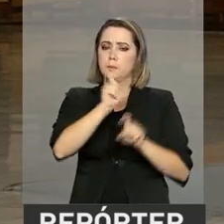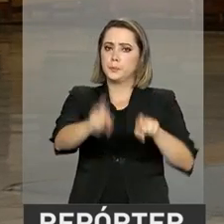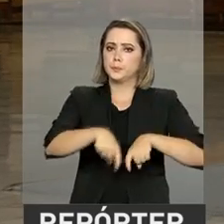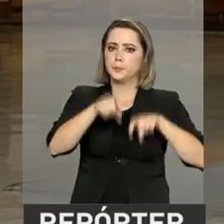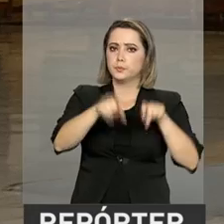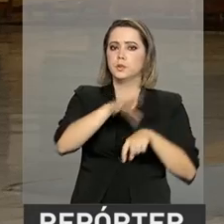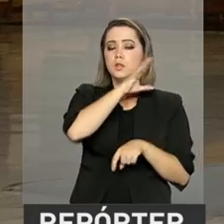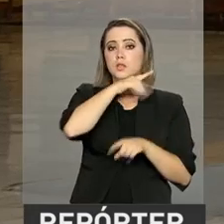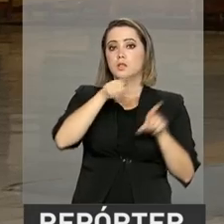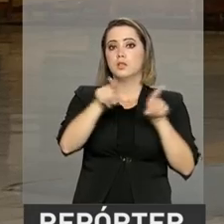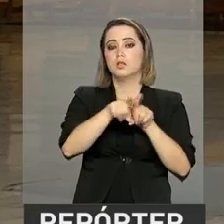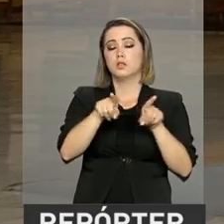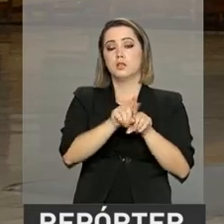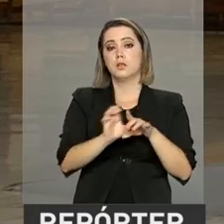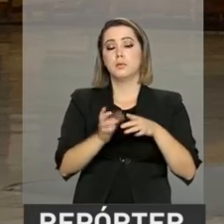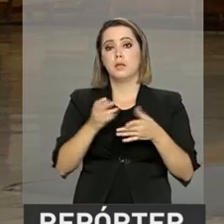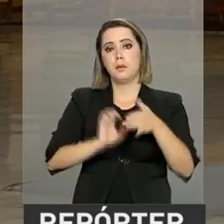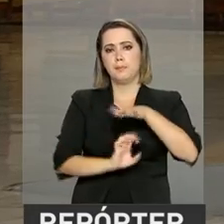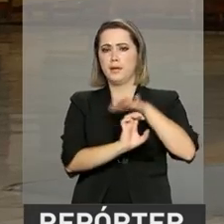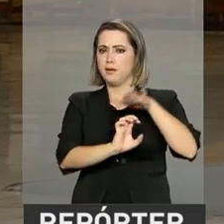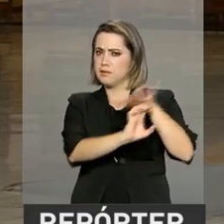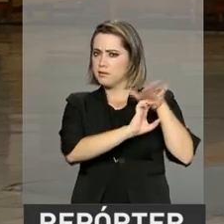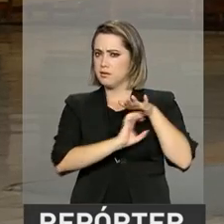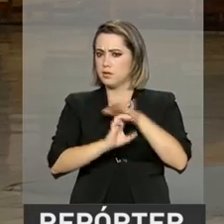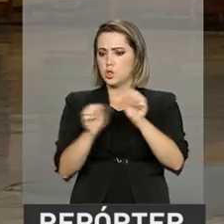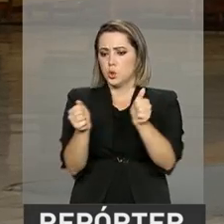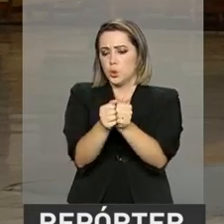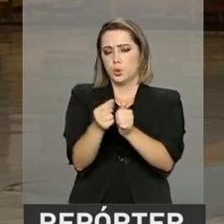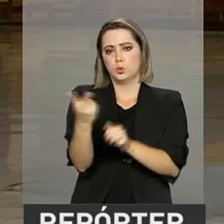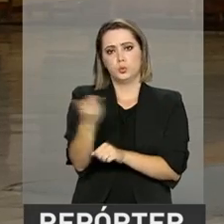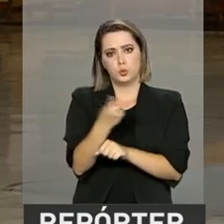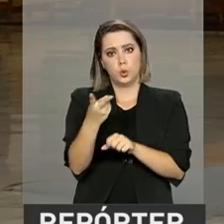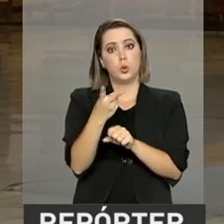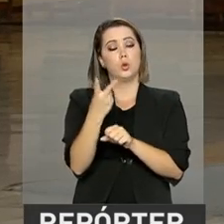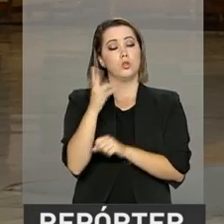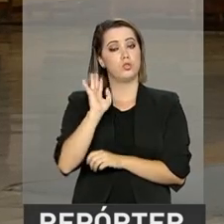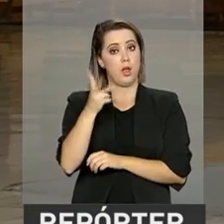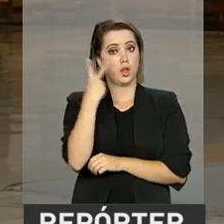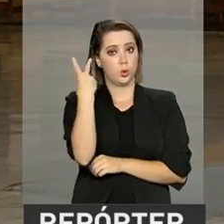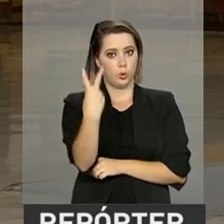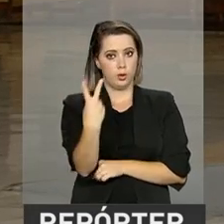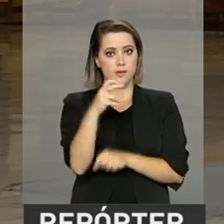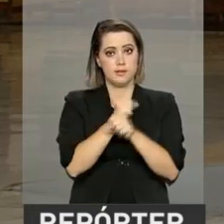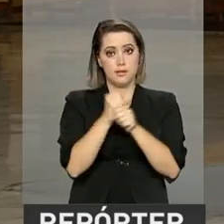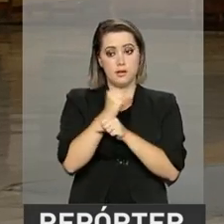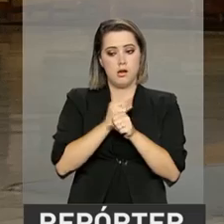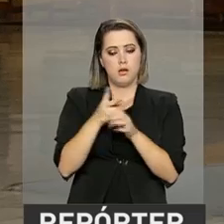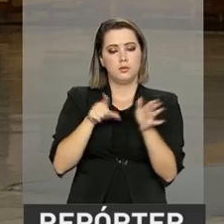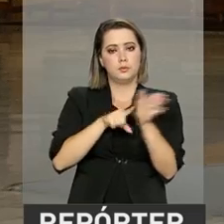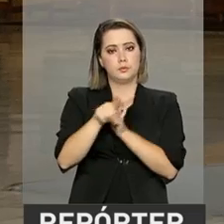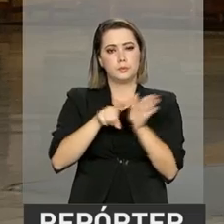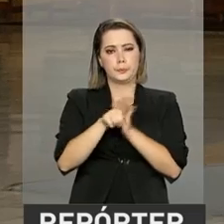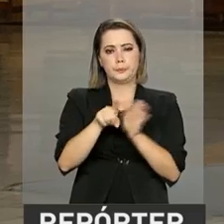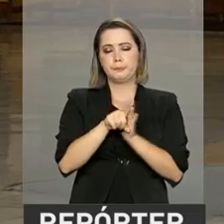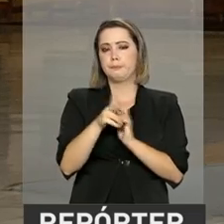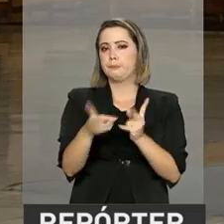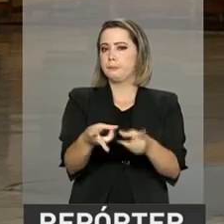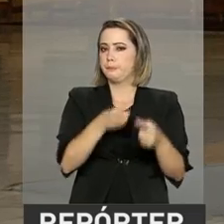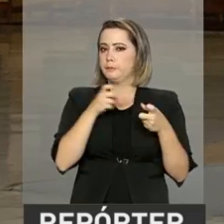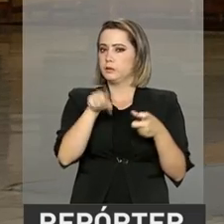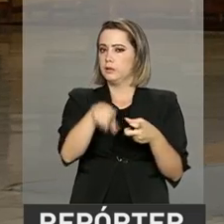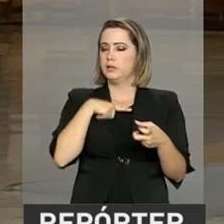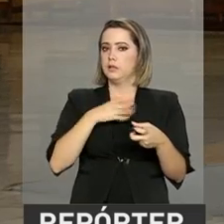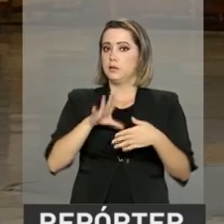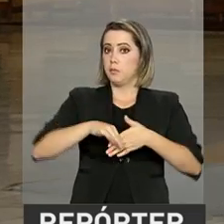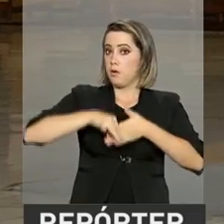do agronegócio em quase 2 anos de investigação a operação detectou que as superintendências regionais do